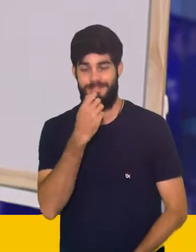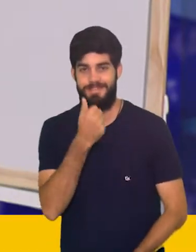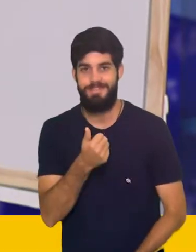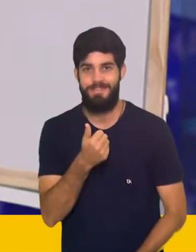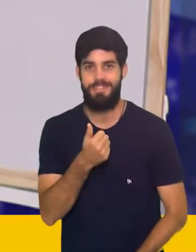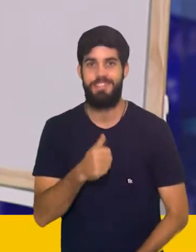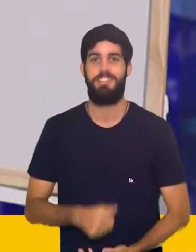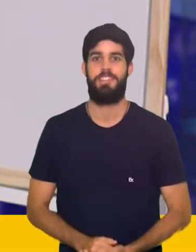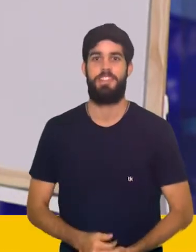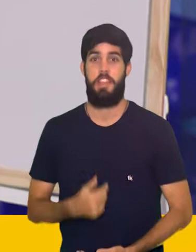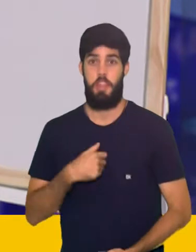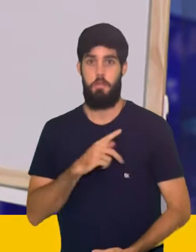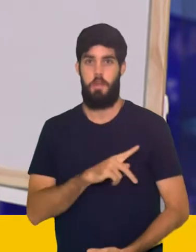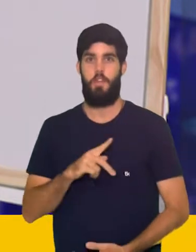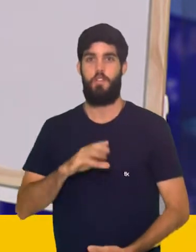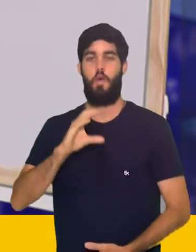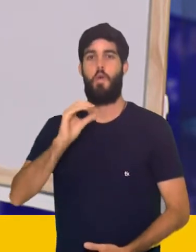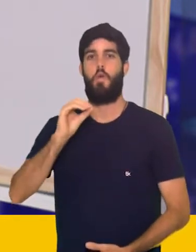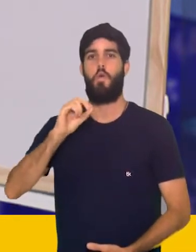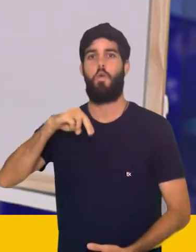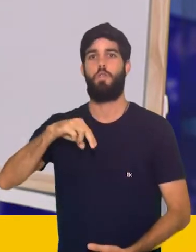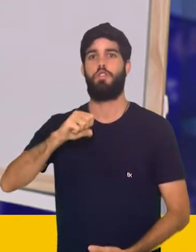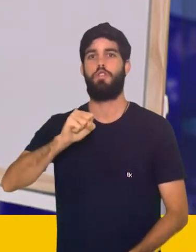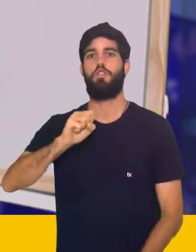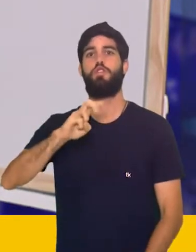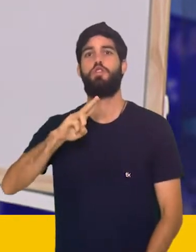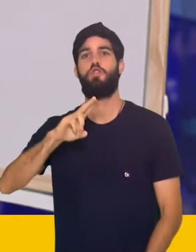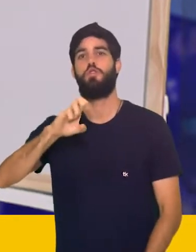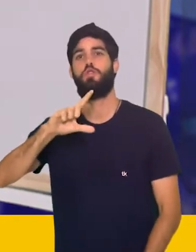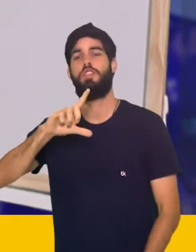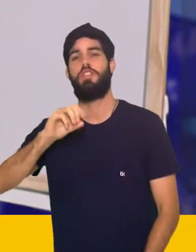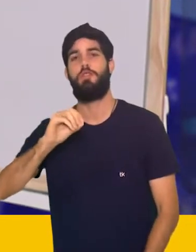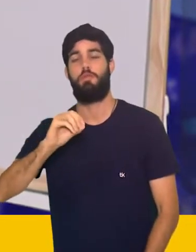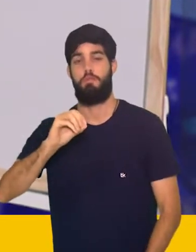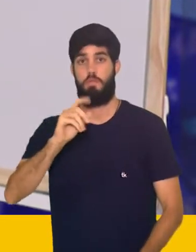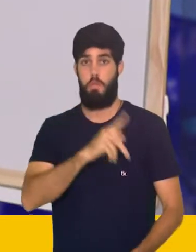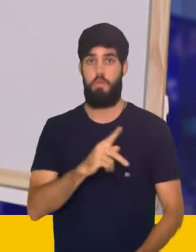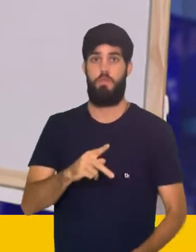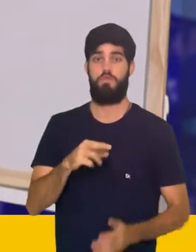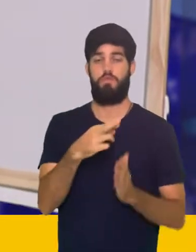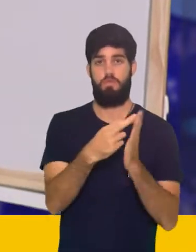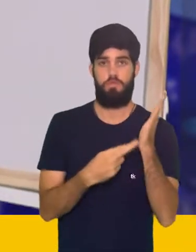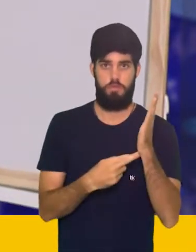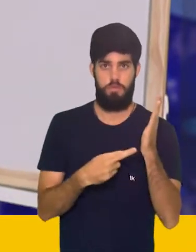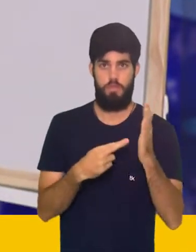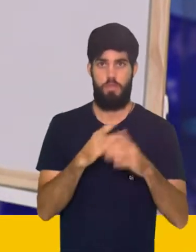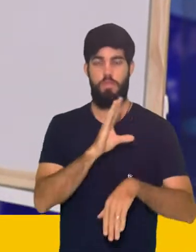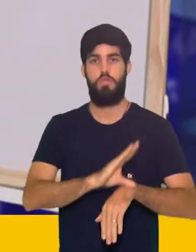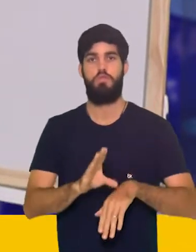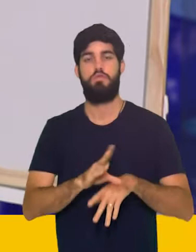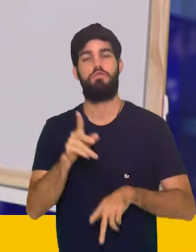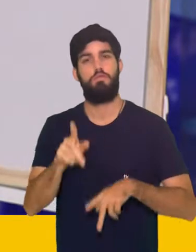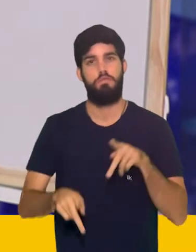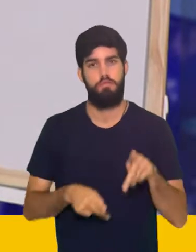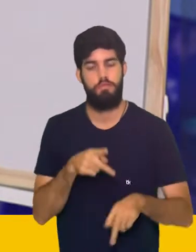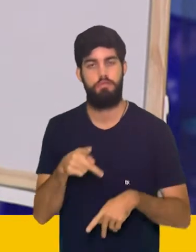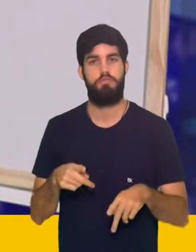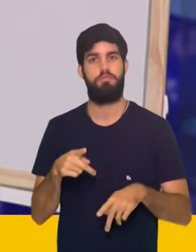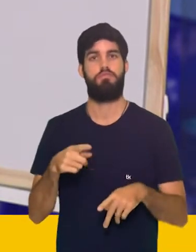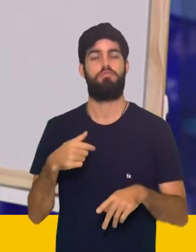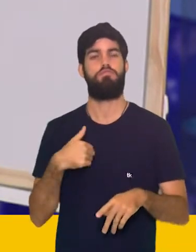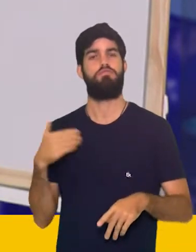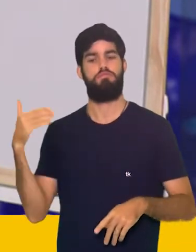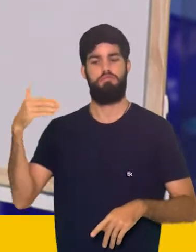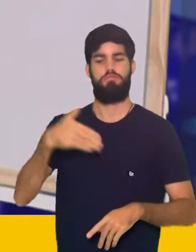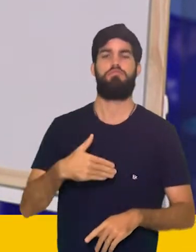Olá, tudo bem? Eu sou a professora Consuelo Brito, professora de redação do Cursinho Popular, e vim aqui